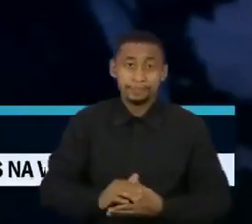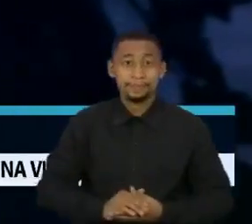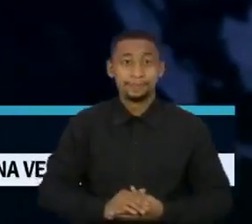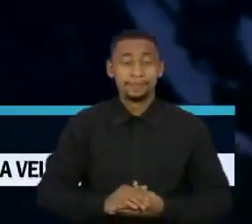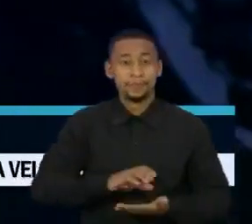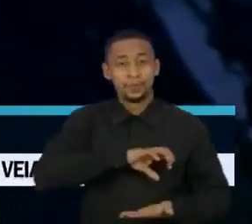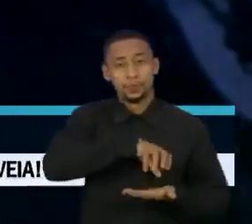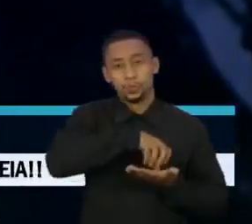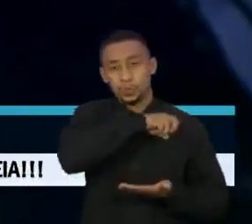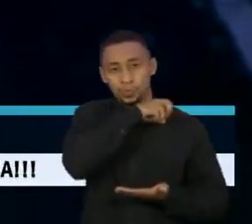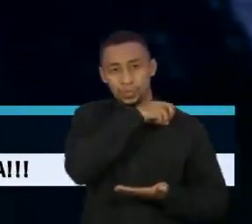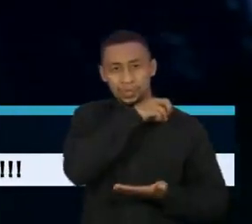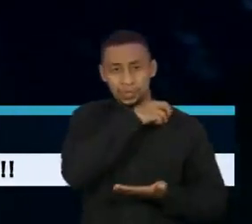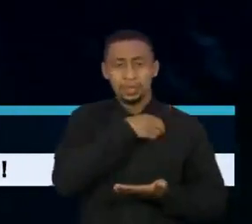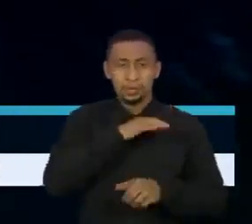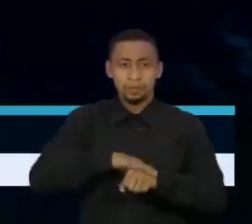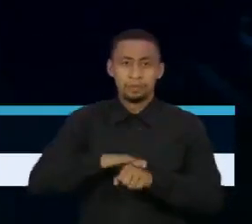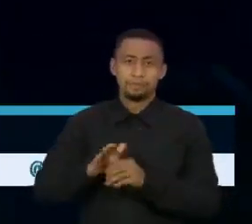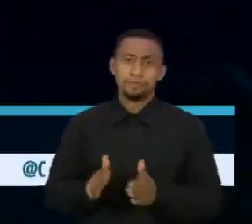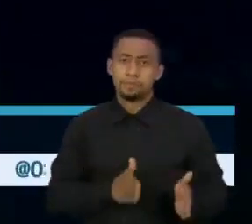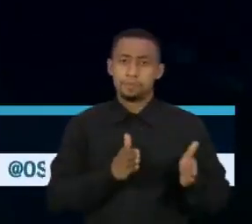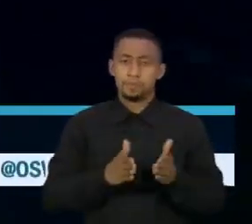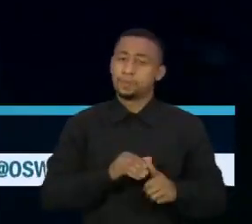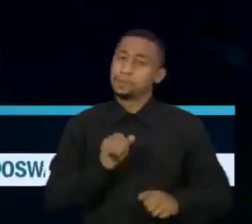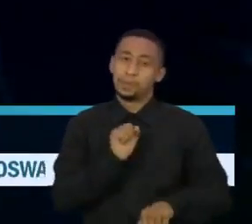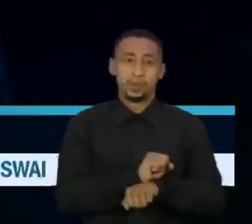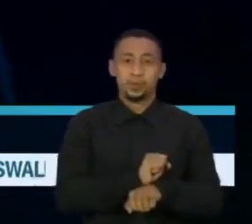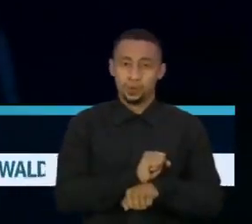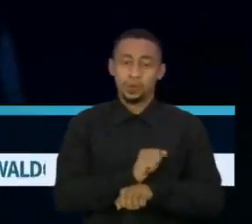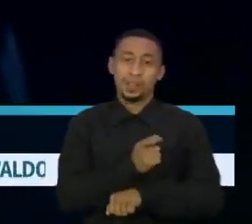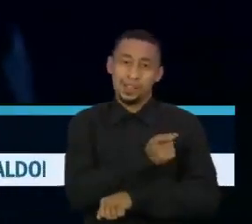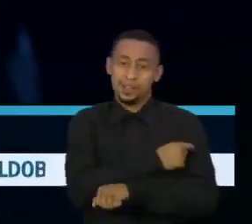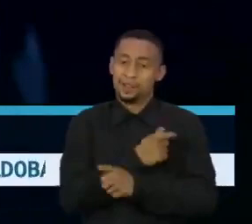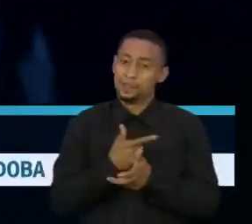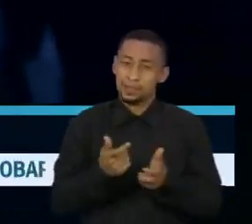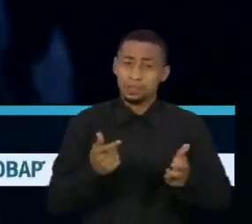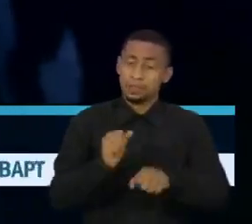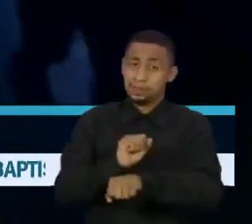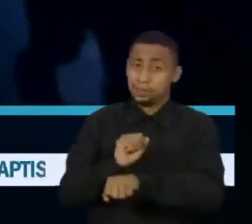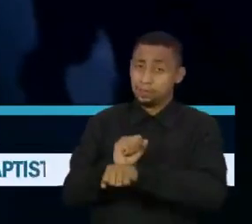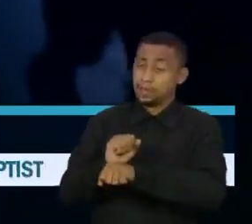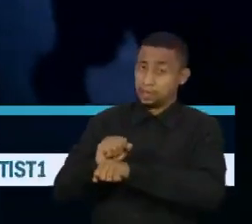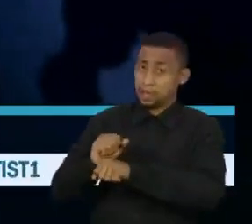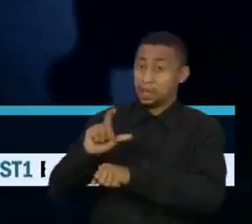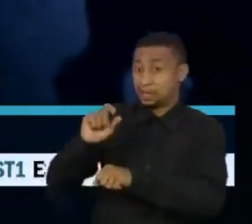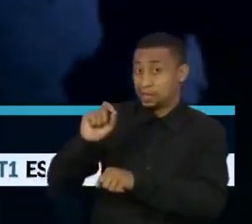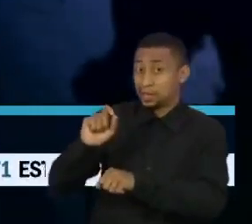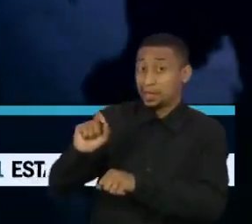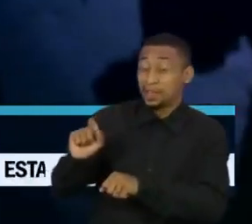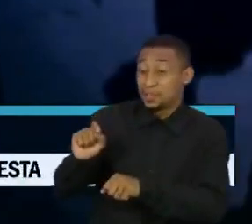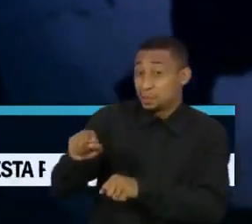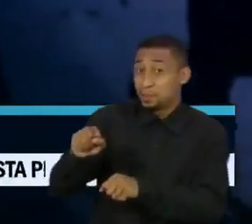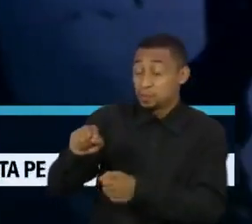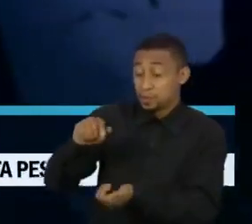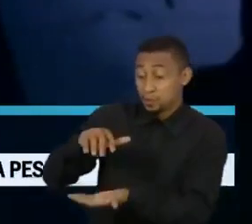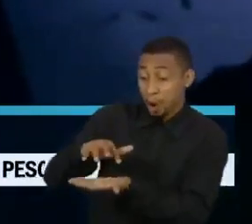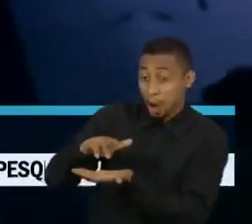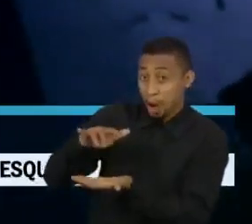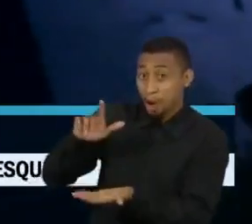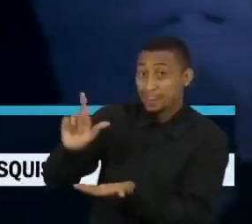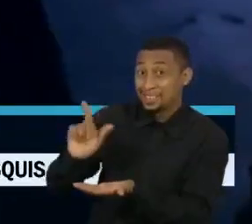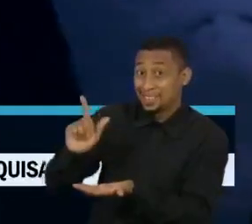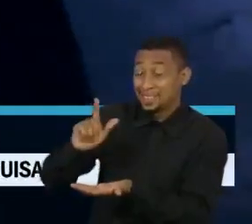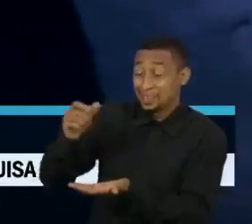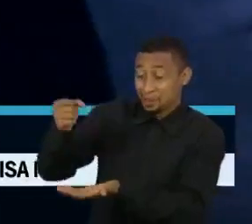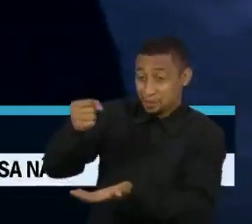O Instituto Butantan paralisou a produção da vacina Coronavac enquanto aguarda a liberação de 10 mil litros do ingrediente farmacêutico